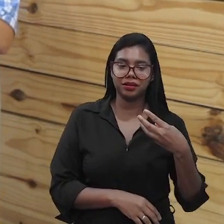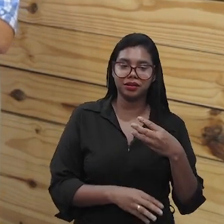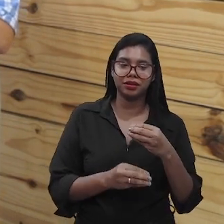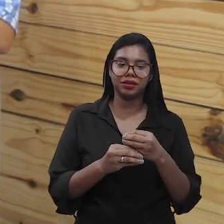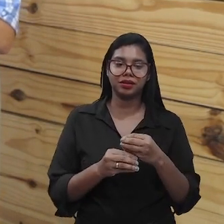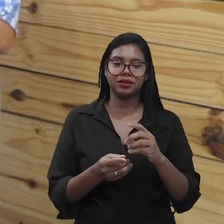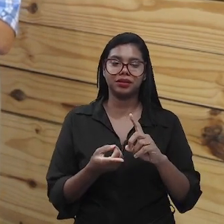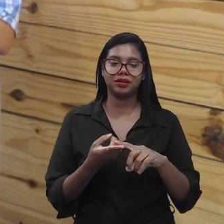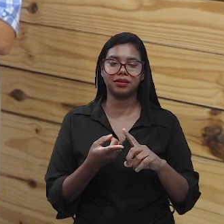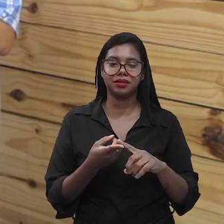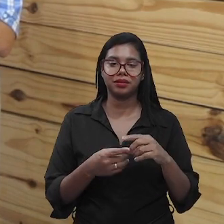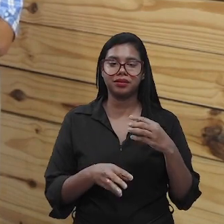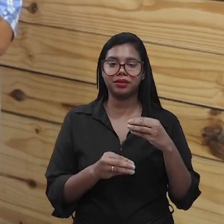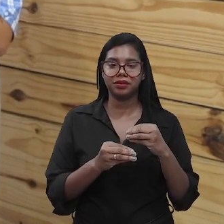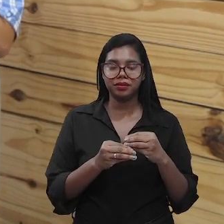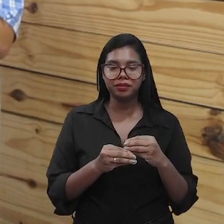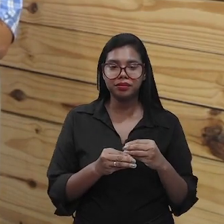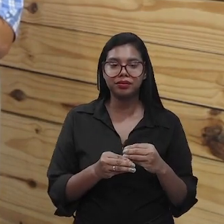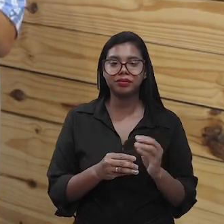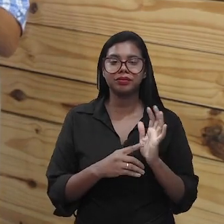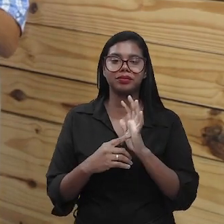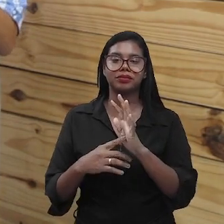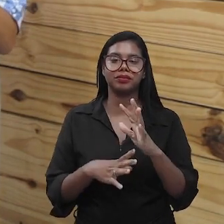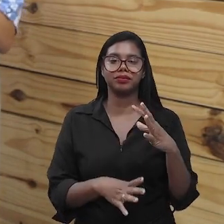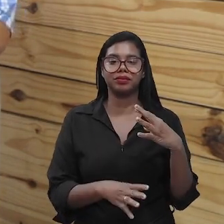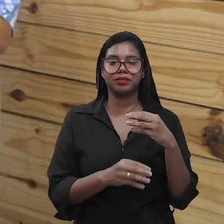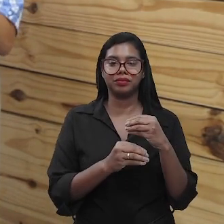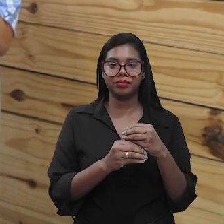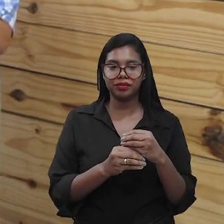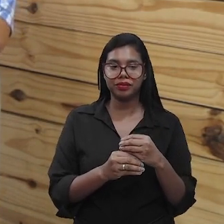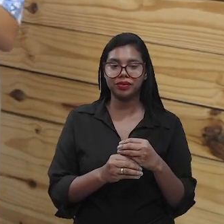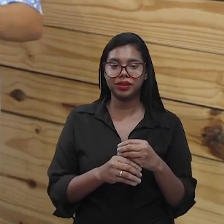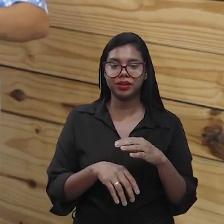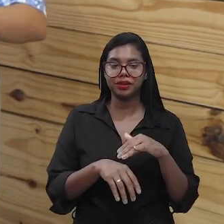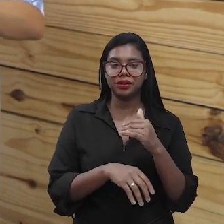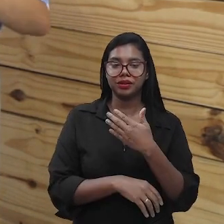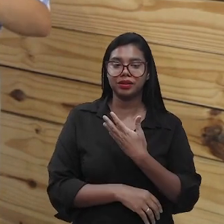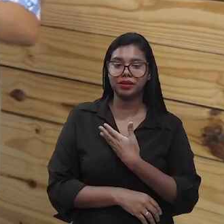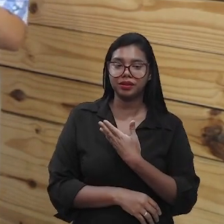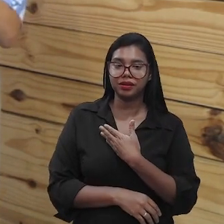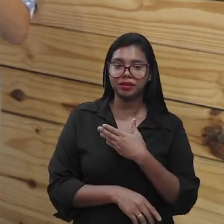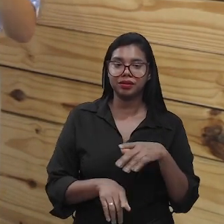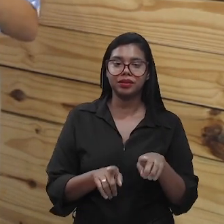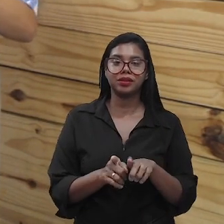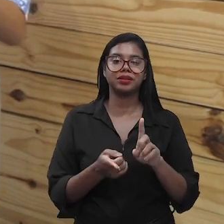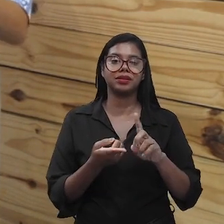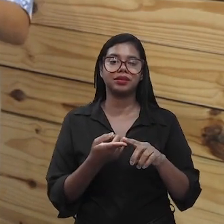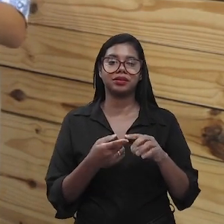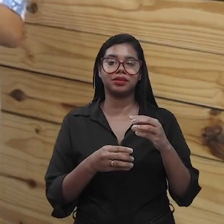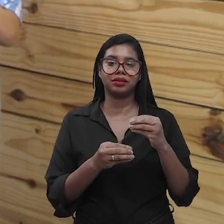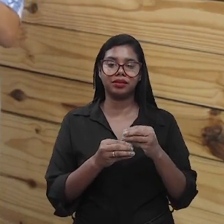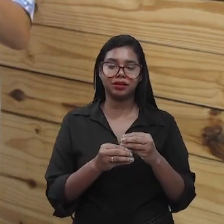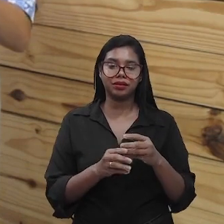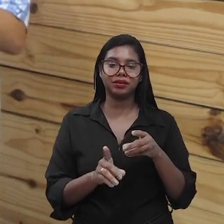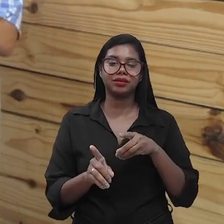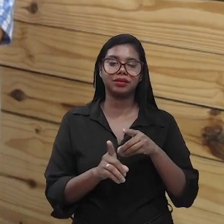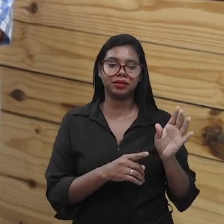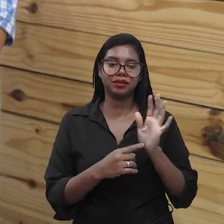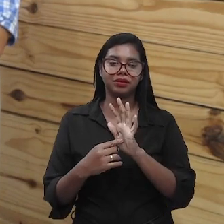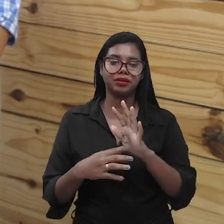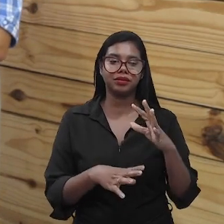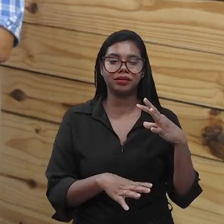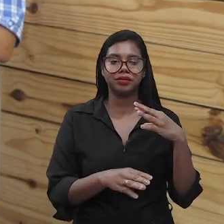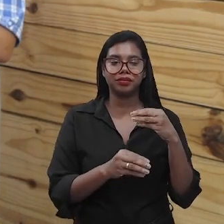dois, no caso do Estrangeiro Labirinto, eu chamei um amigo, que é o Wilson Freire, que é cineasta, e ele fez a direção, tinha mais ou menos os trechos que eu queria, e ele fez a